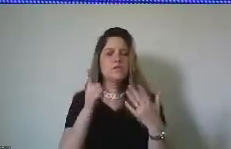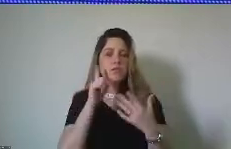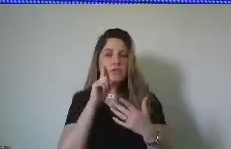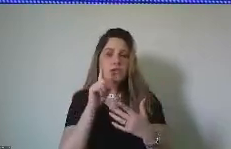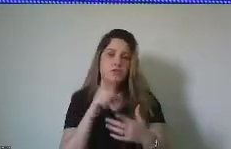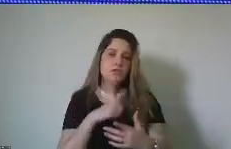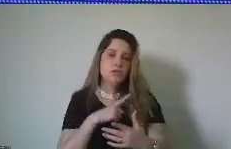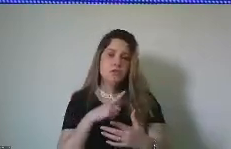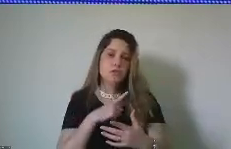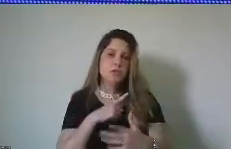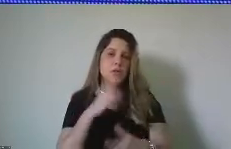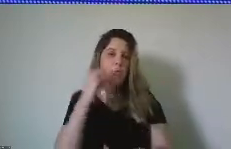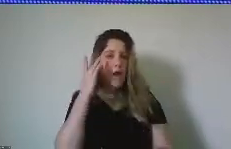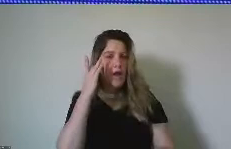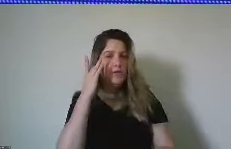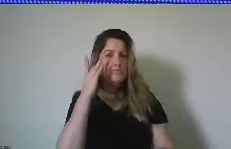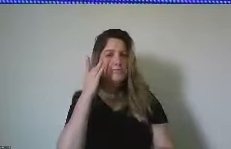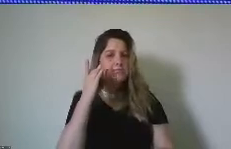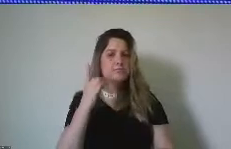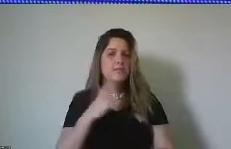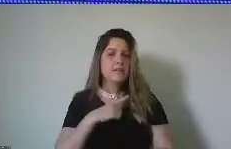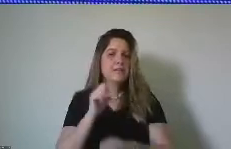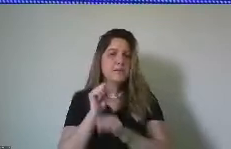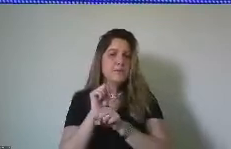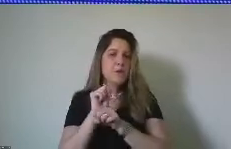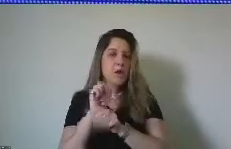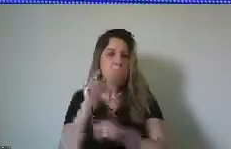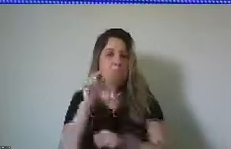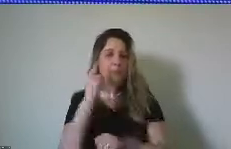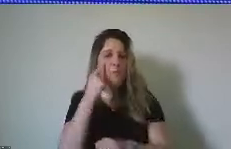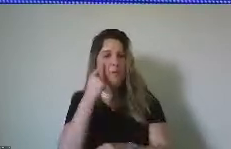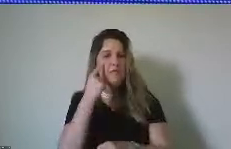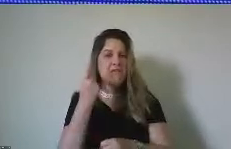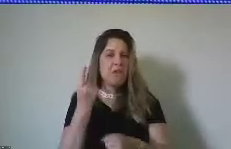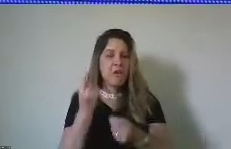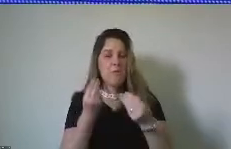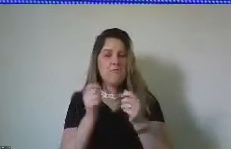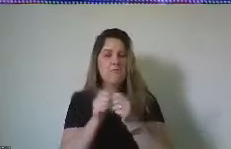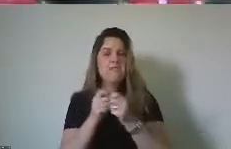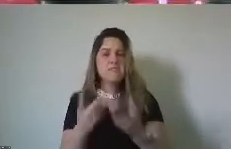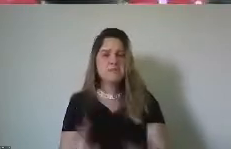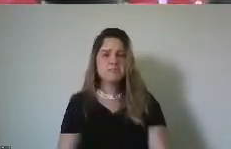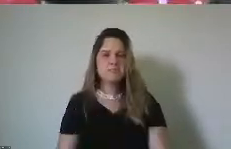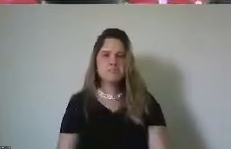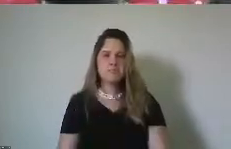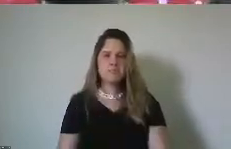acho que a gente tem que esperar um pouco para ver como é que vai vir isso